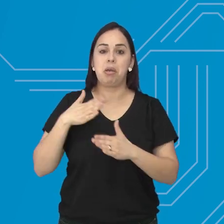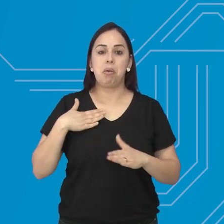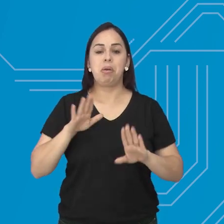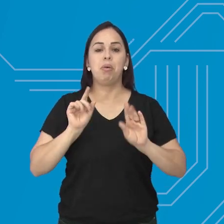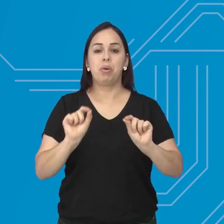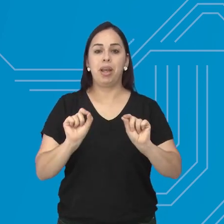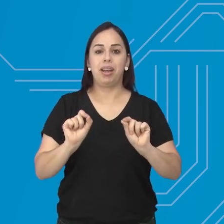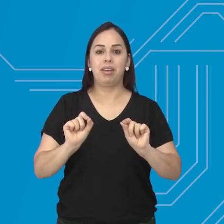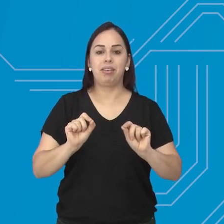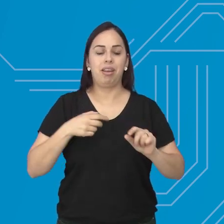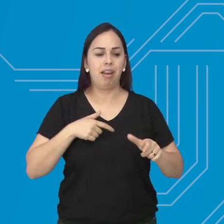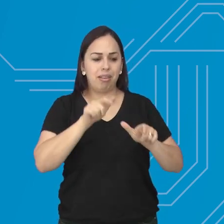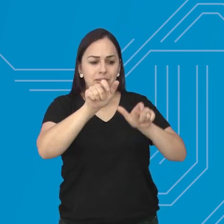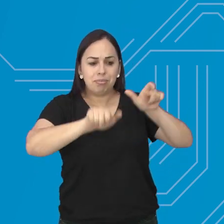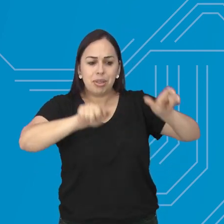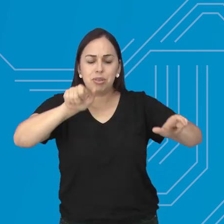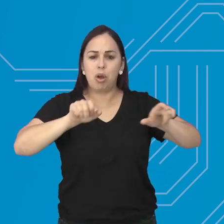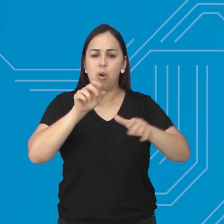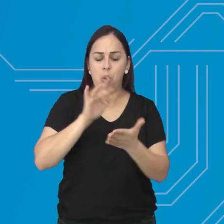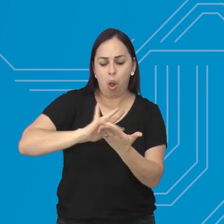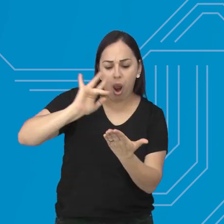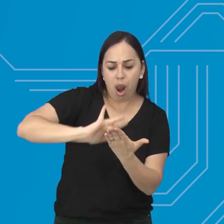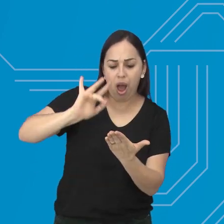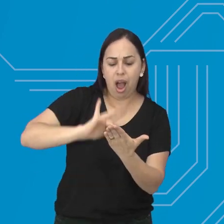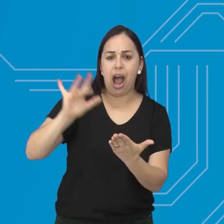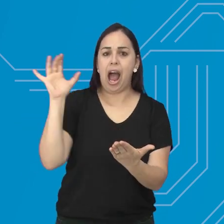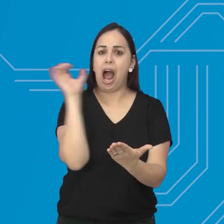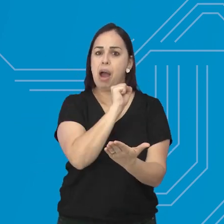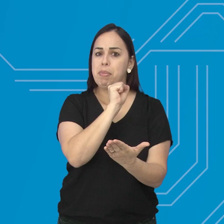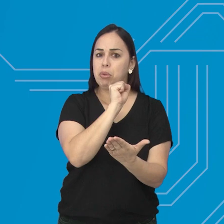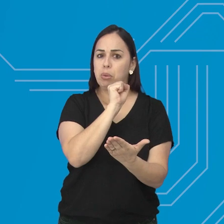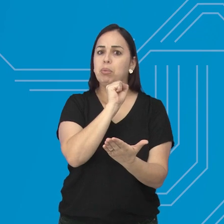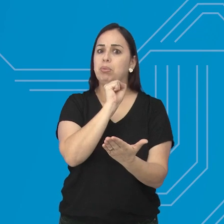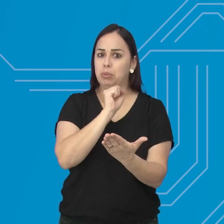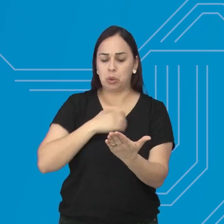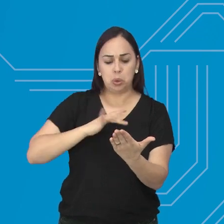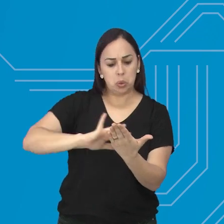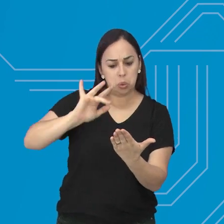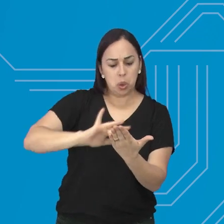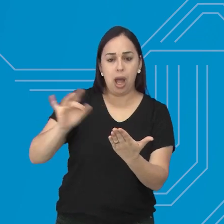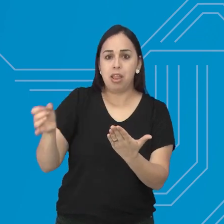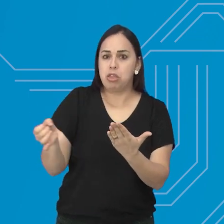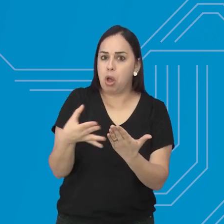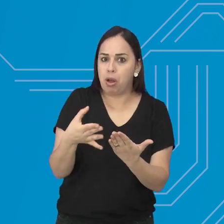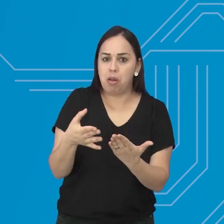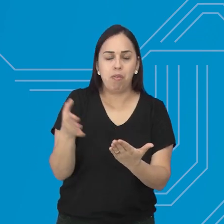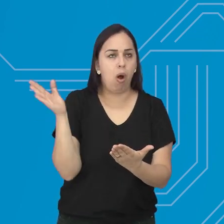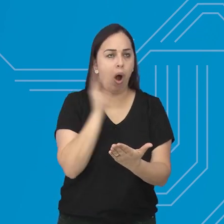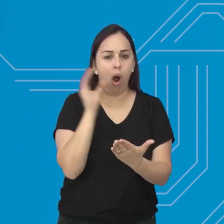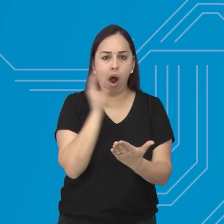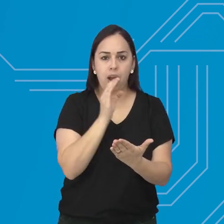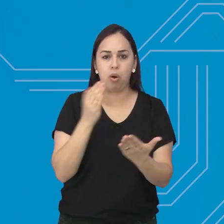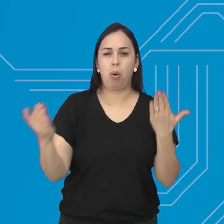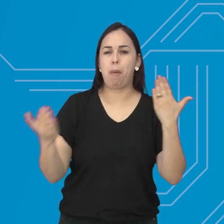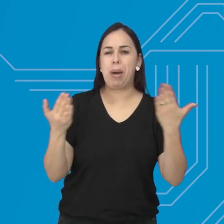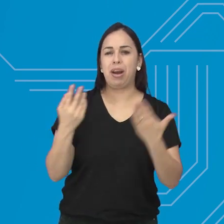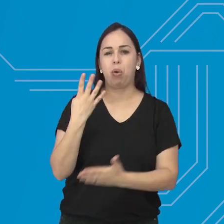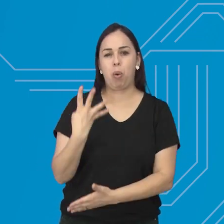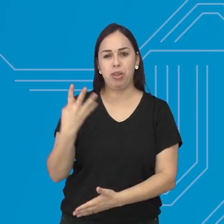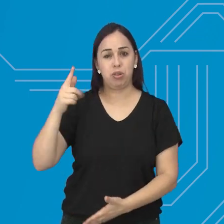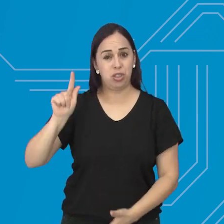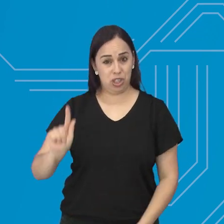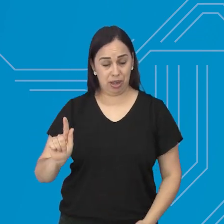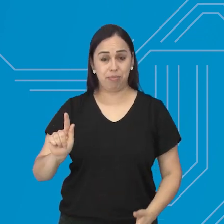promete revolucionar o uso da tecnologia no dia a dia das pessoas. O novo sinal de internet na rede móvel é bem